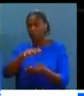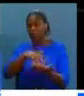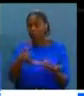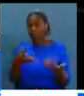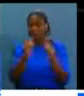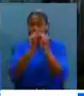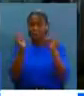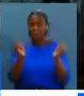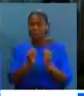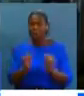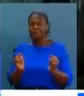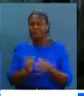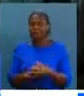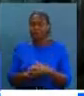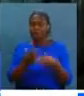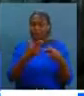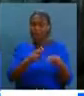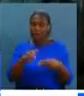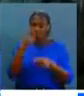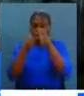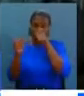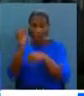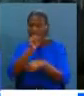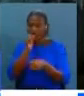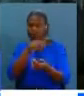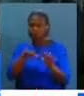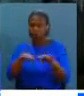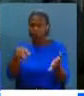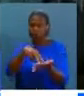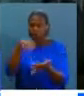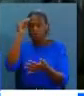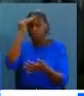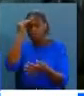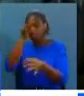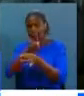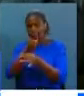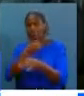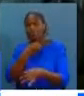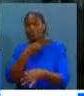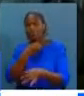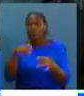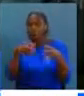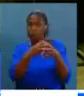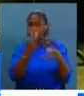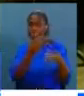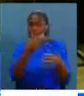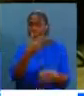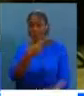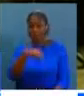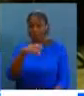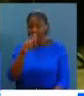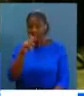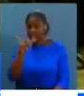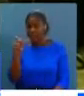plano internacional. Foram vários os artistas que subiram ao palco do Saudade Festival de Morna. O trio composto por Nhela